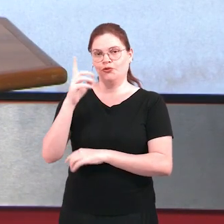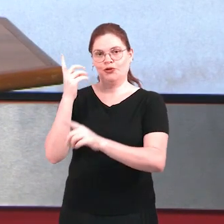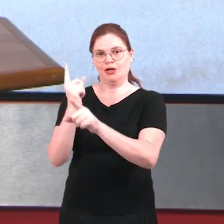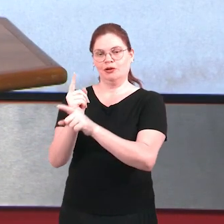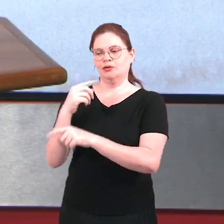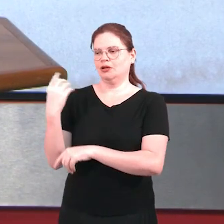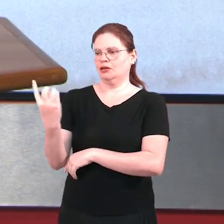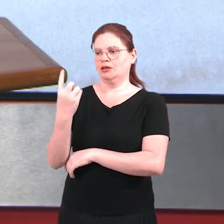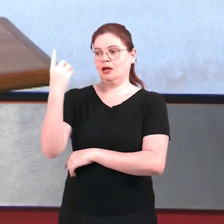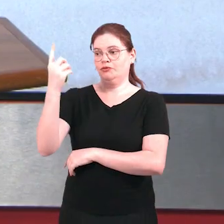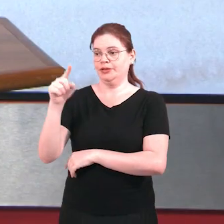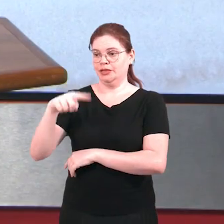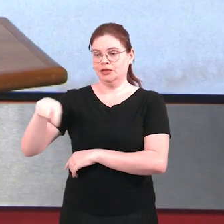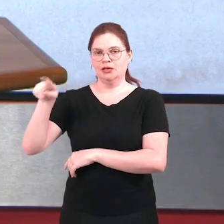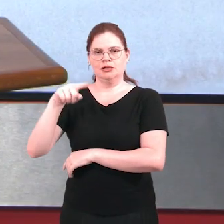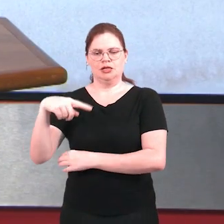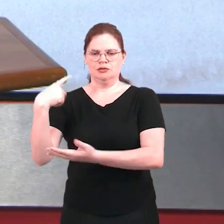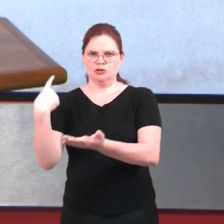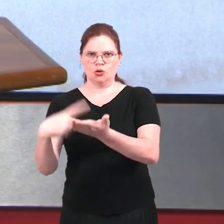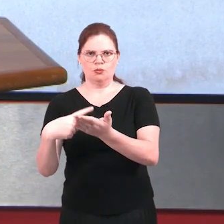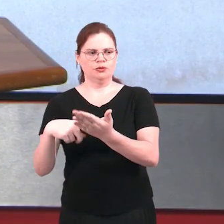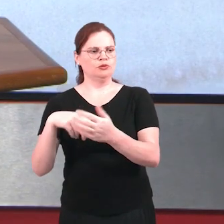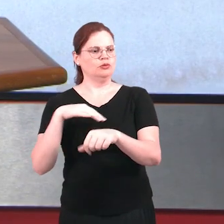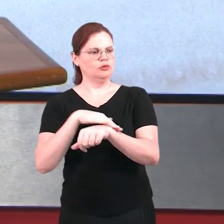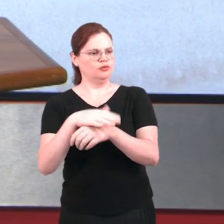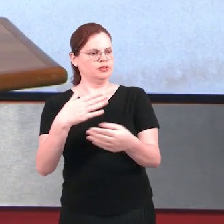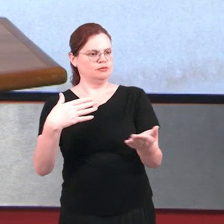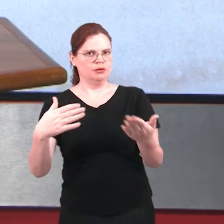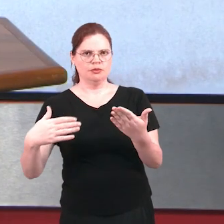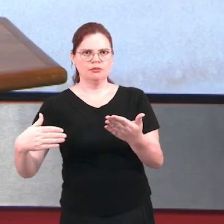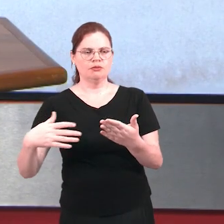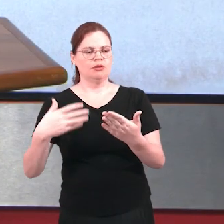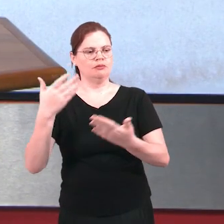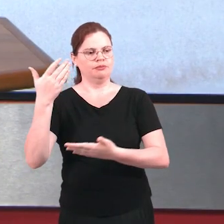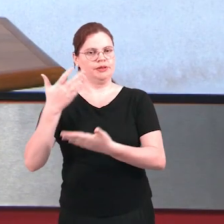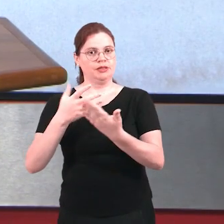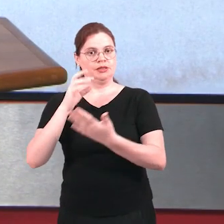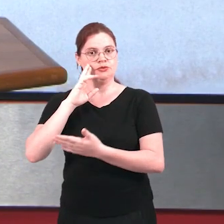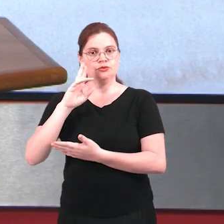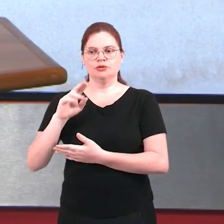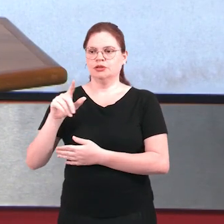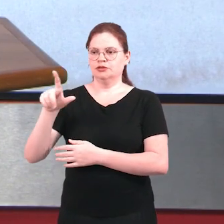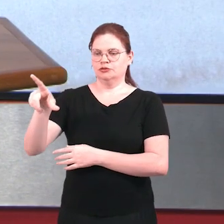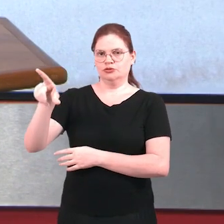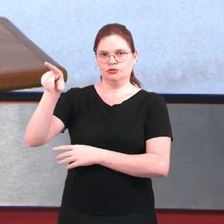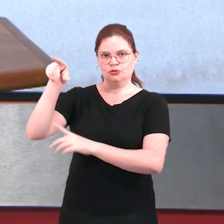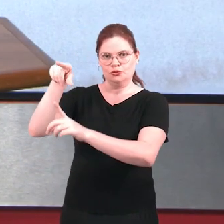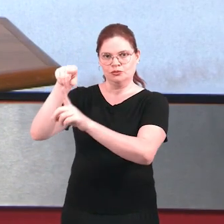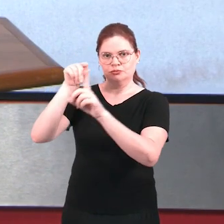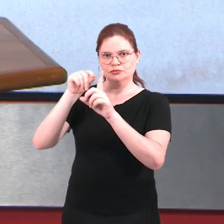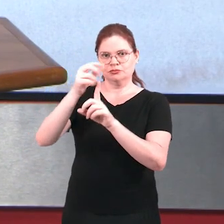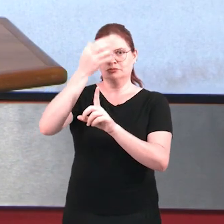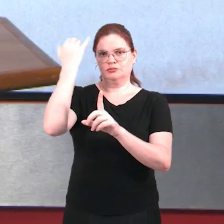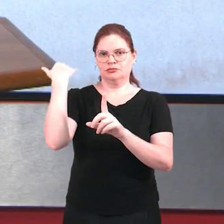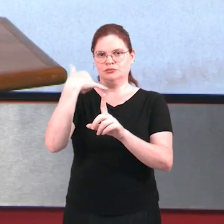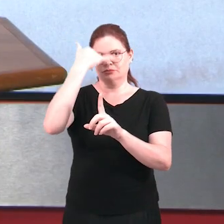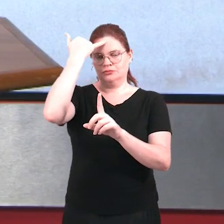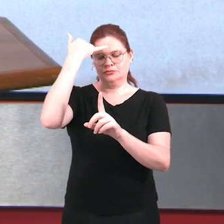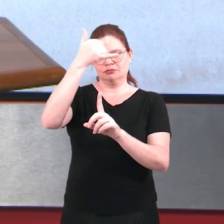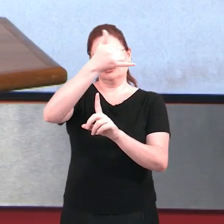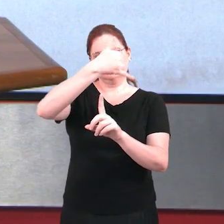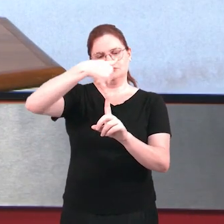em Hebrom perante o Senhor, e ungiram Davi sobre Israel. Da idade